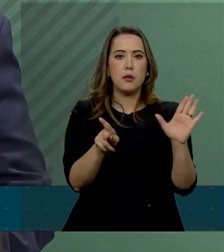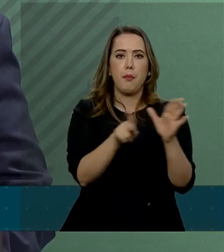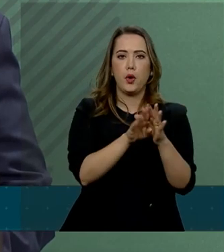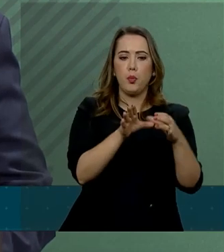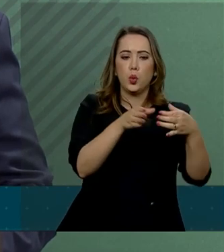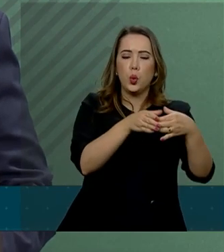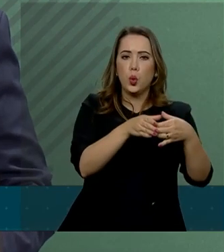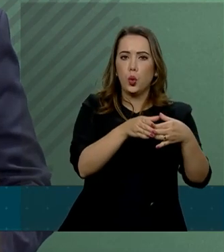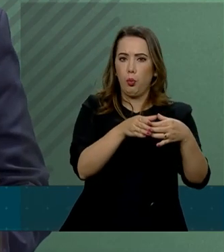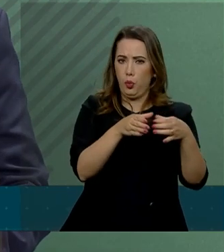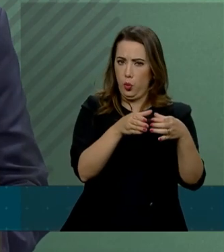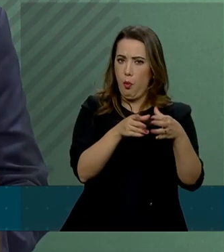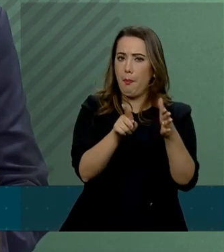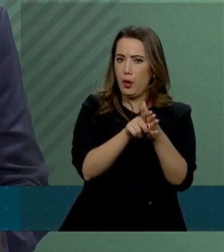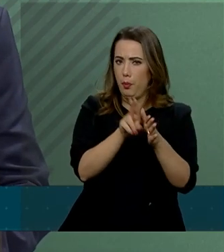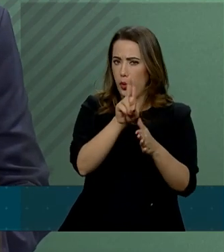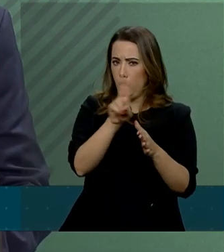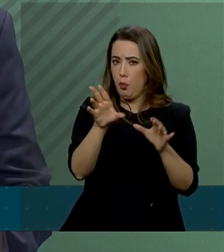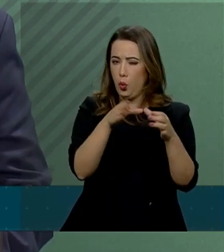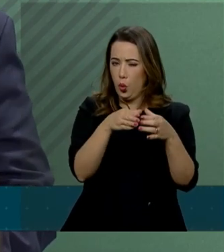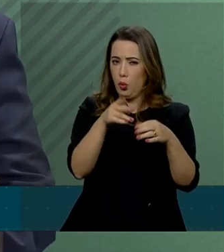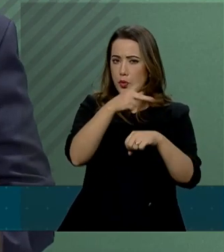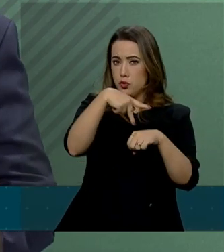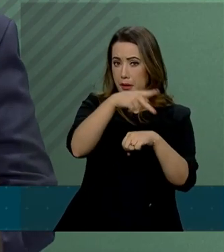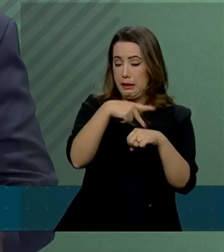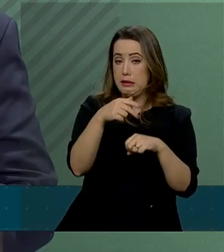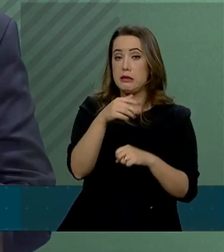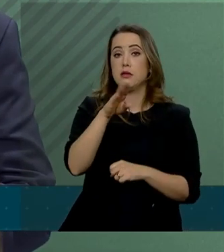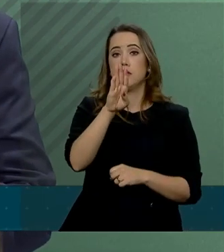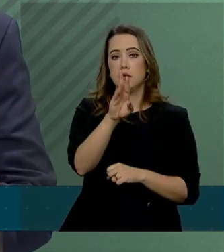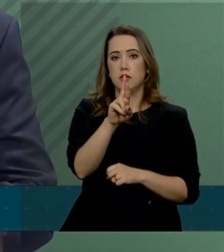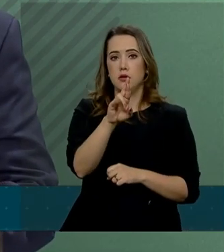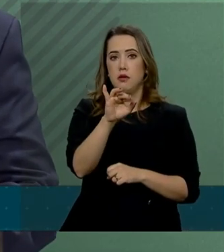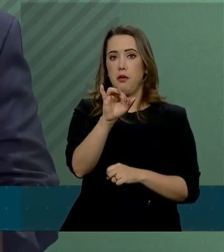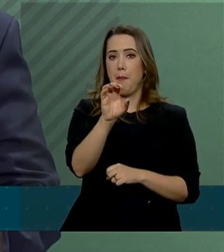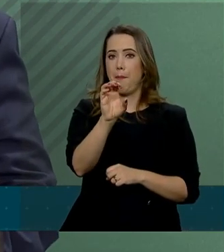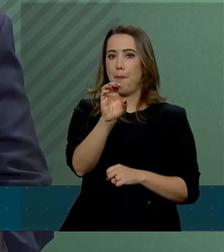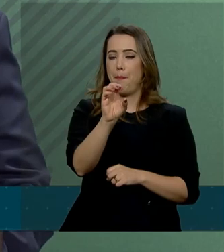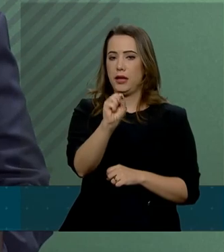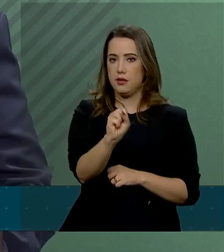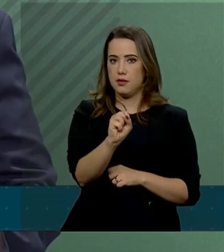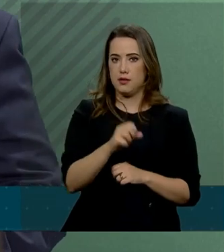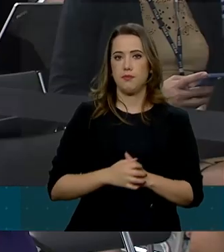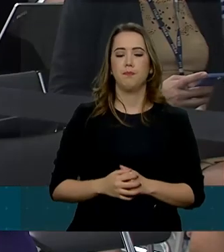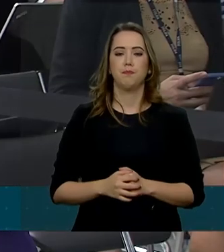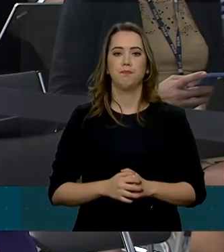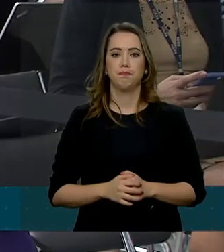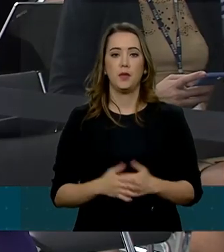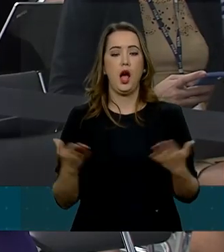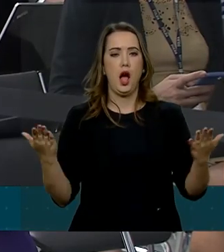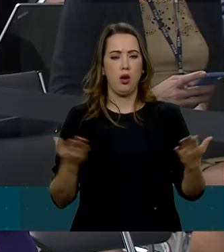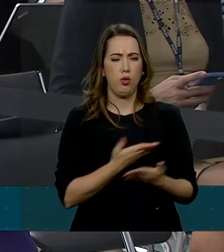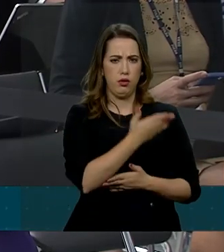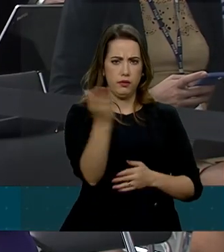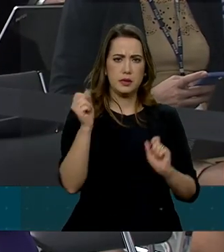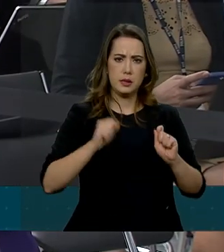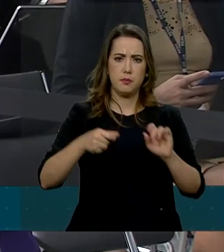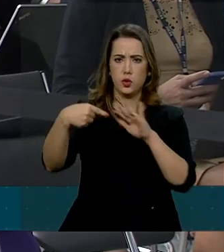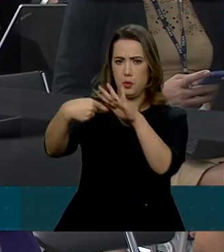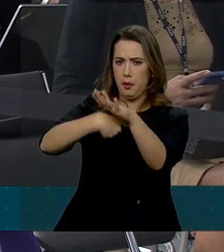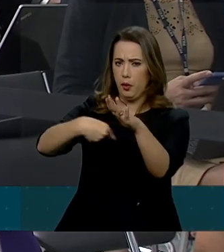investimento já feito nesta temática em menos de um ano coloco-me agora à disposição